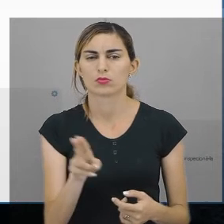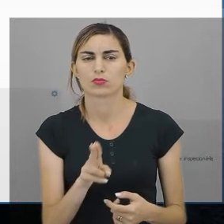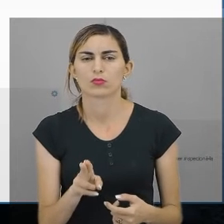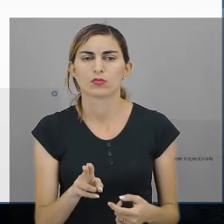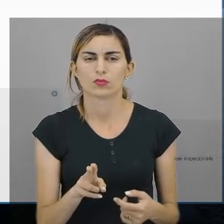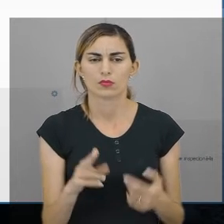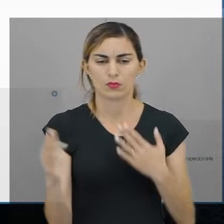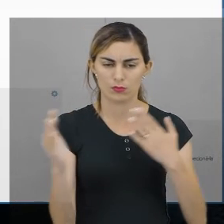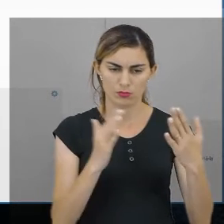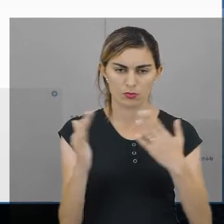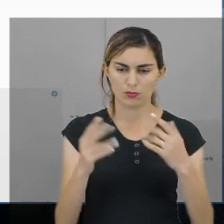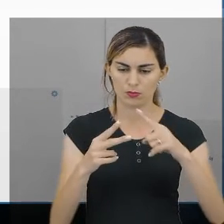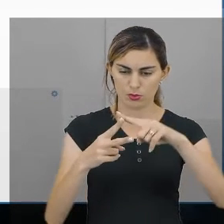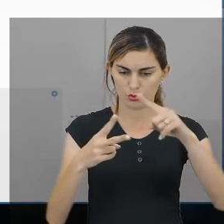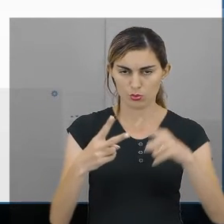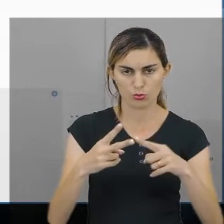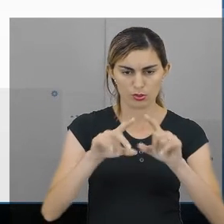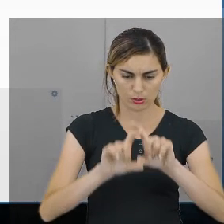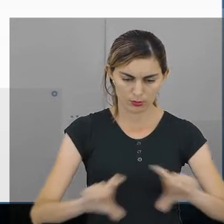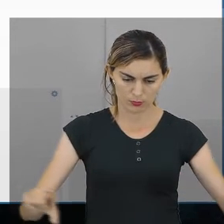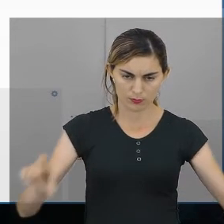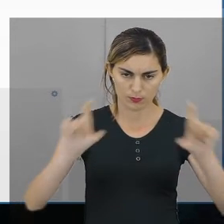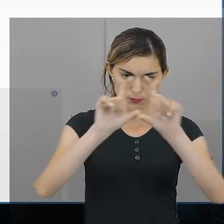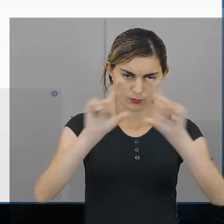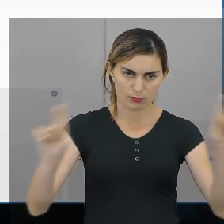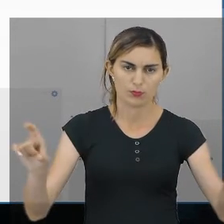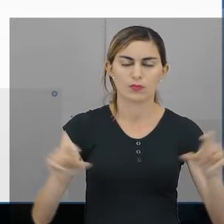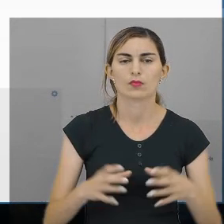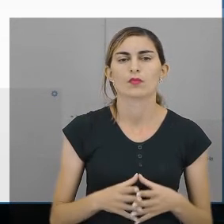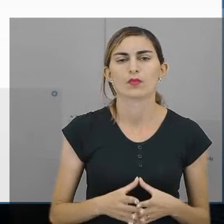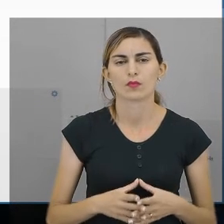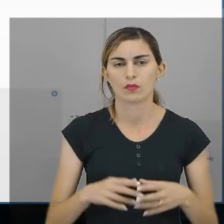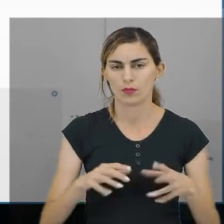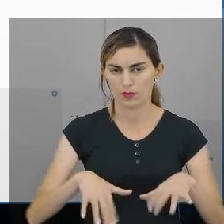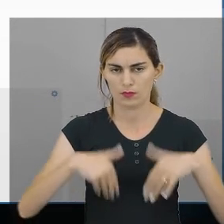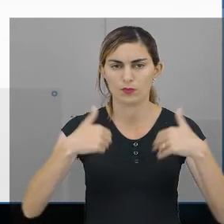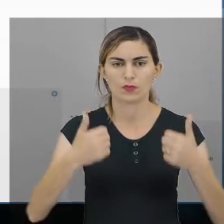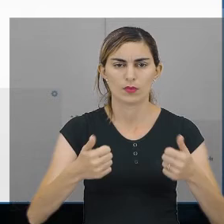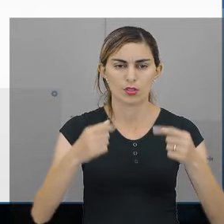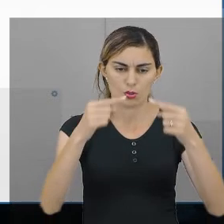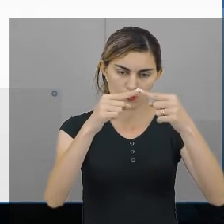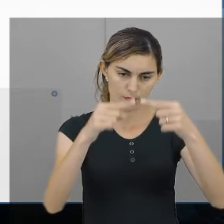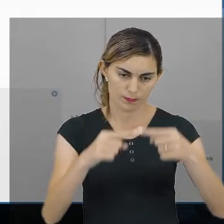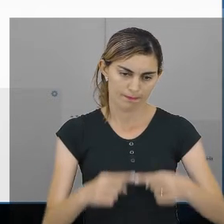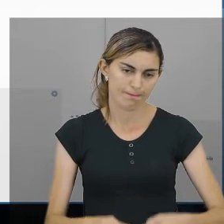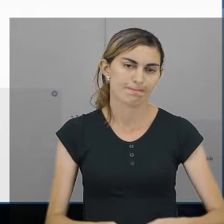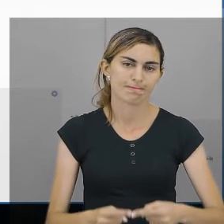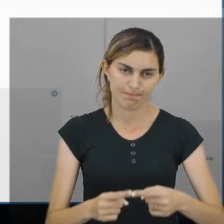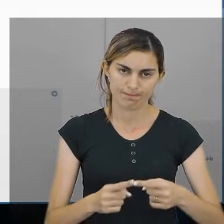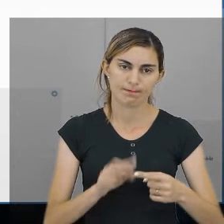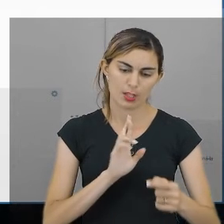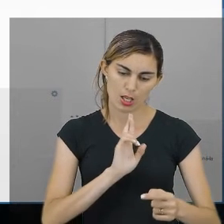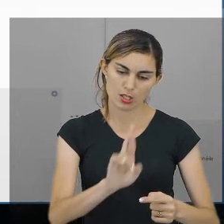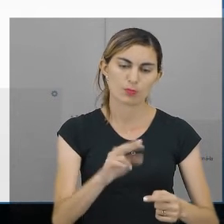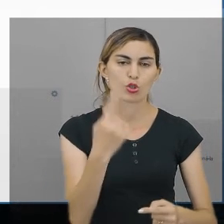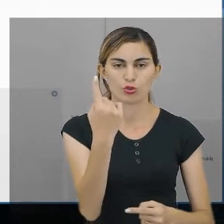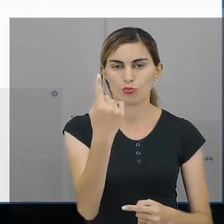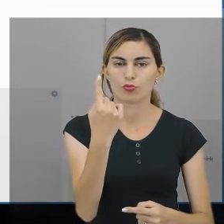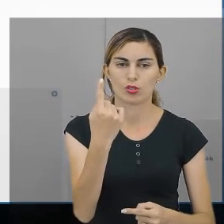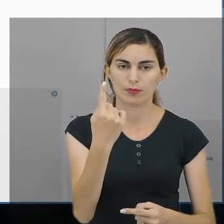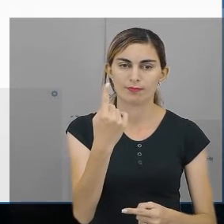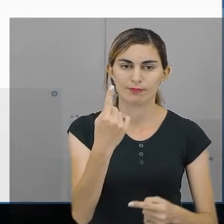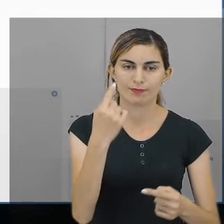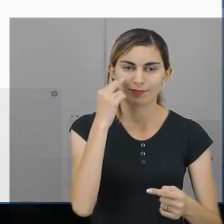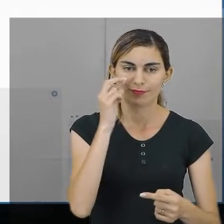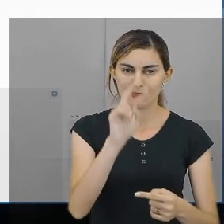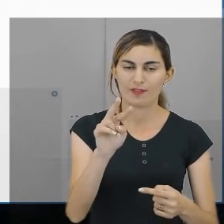para comparar duas expressões, ou melhor, para combiná-las num resultado só, que vai ser